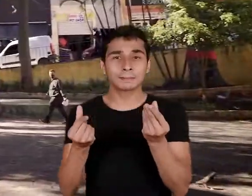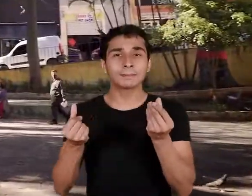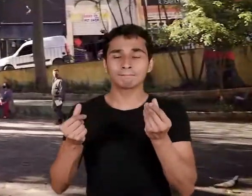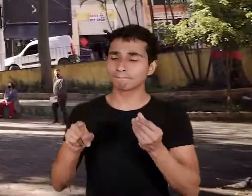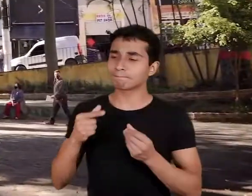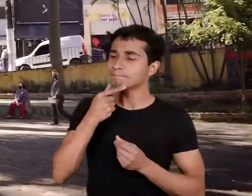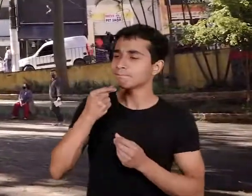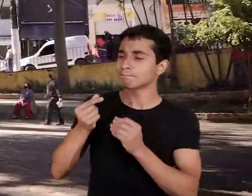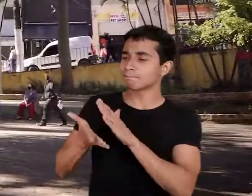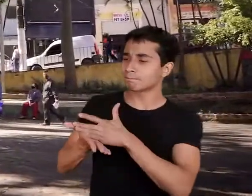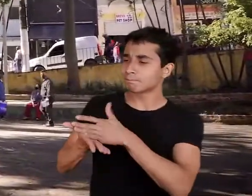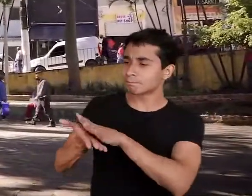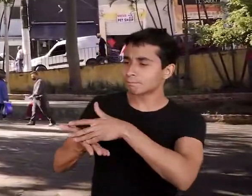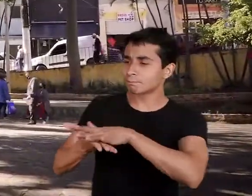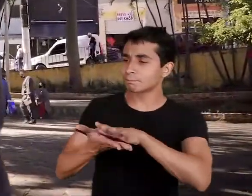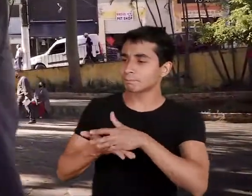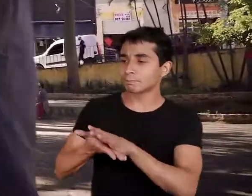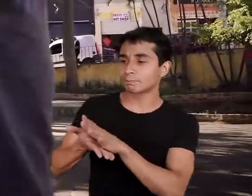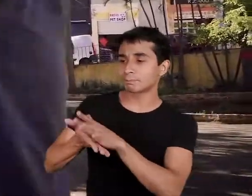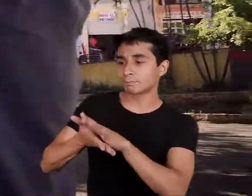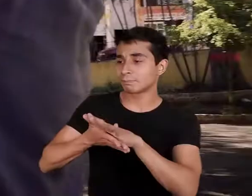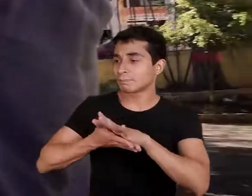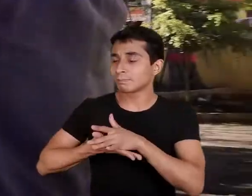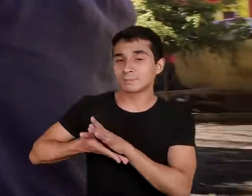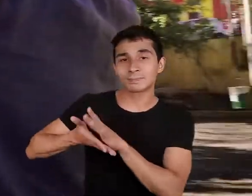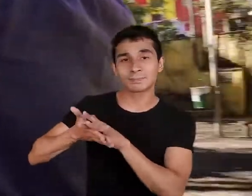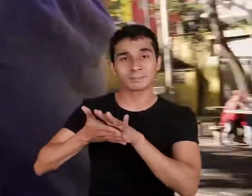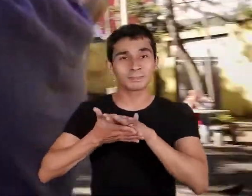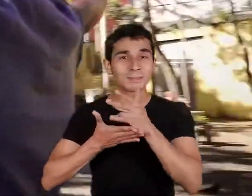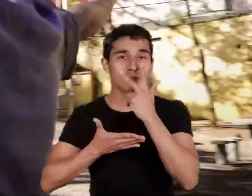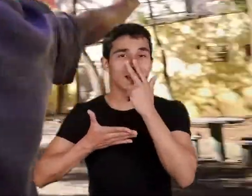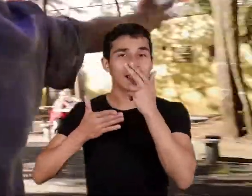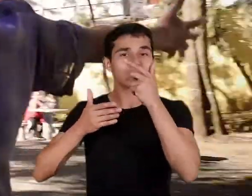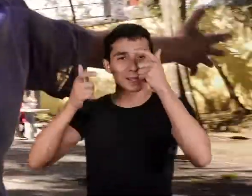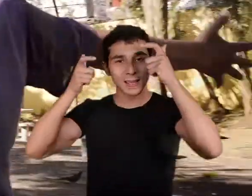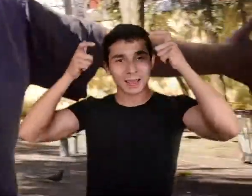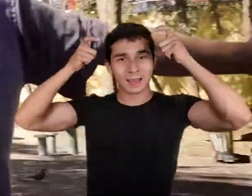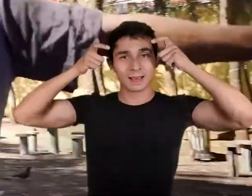Ele no samba é a realeza.